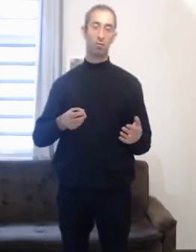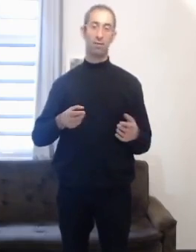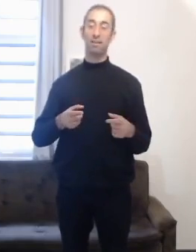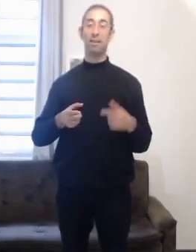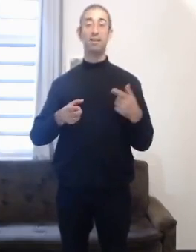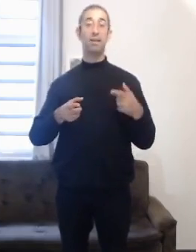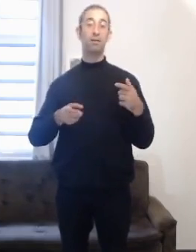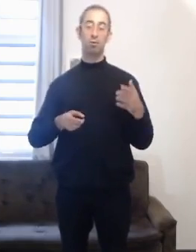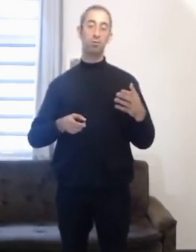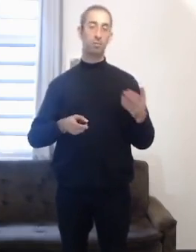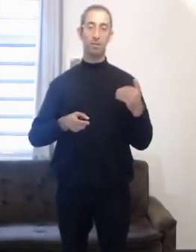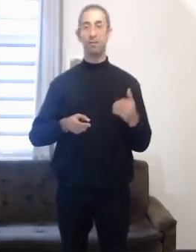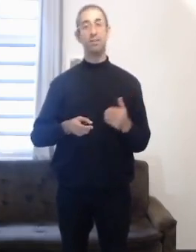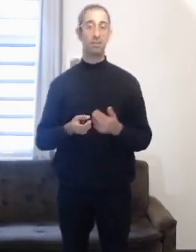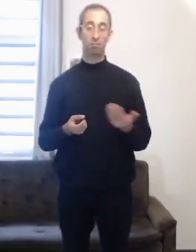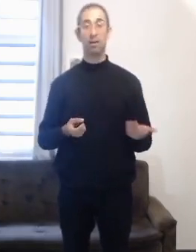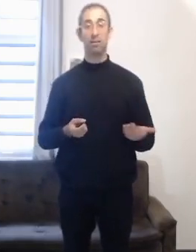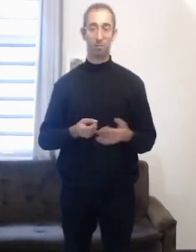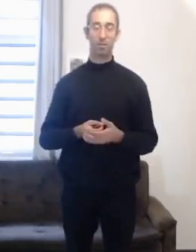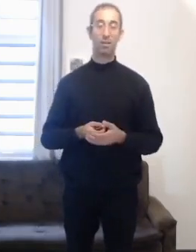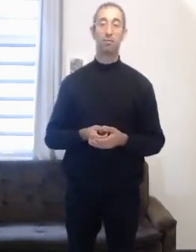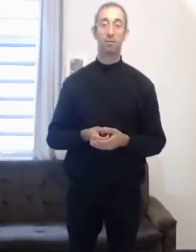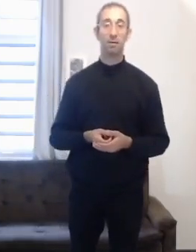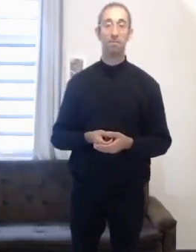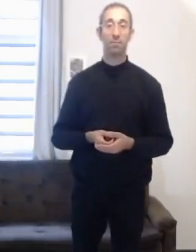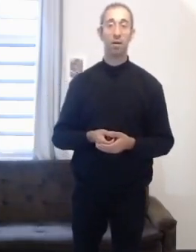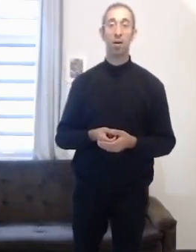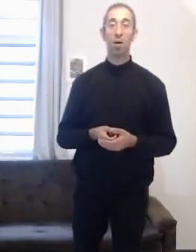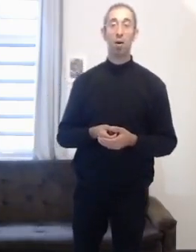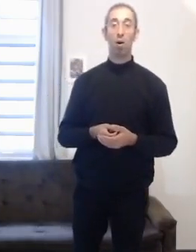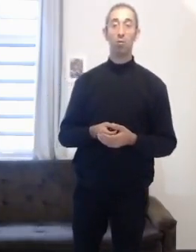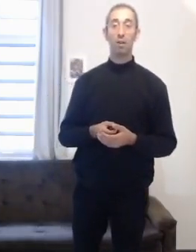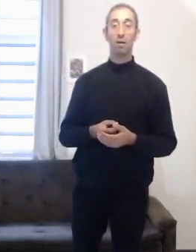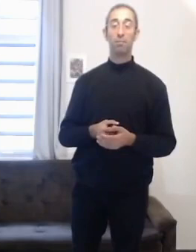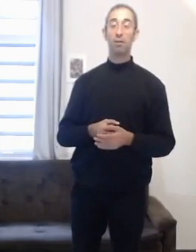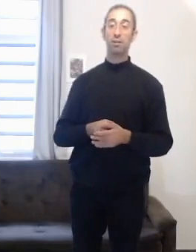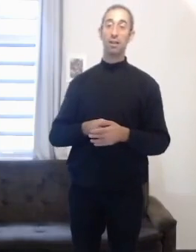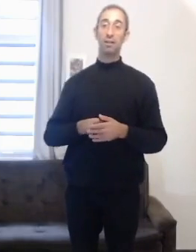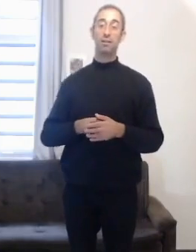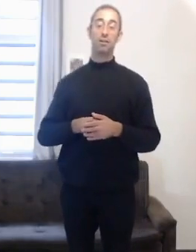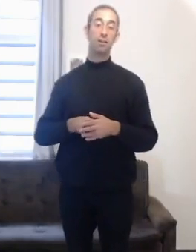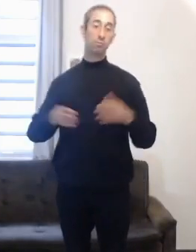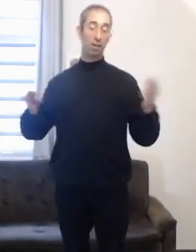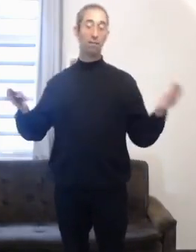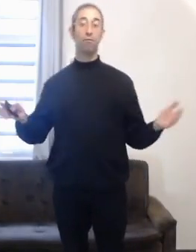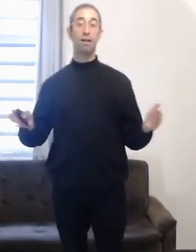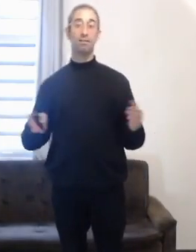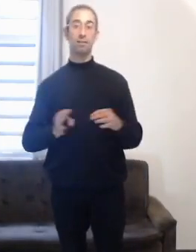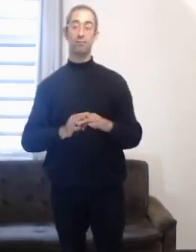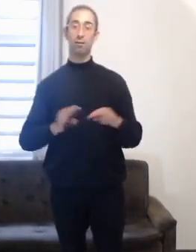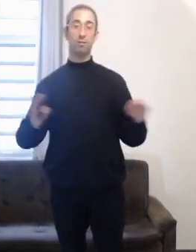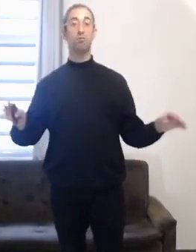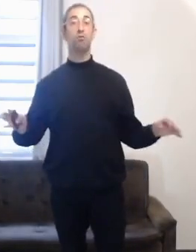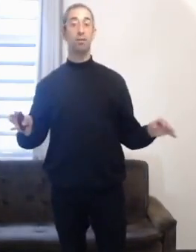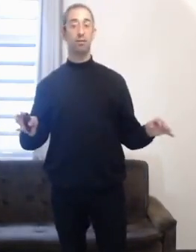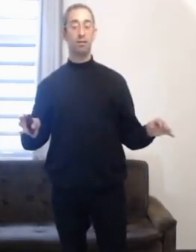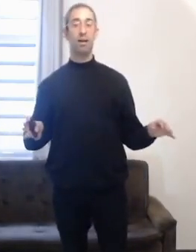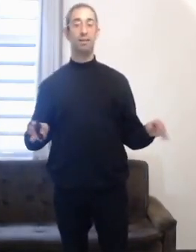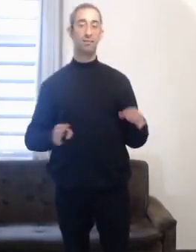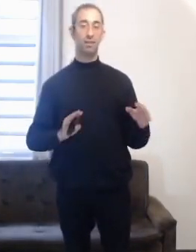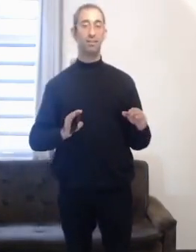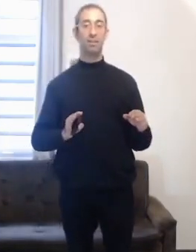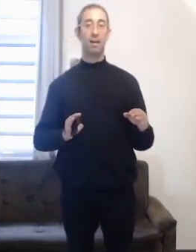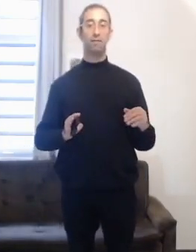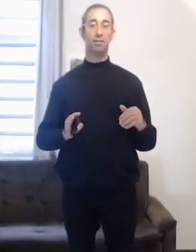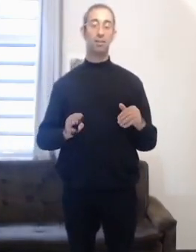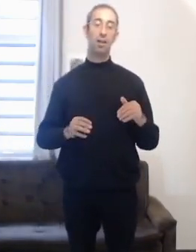porque a pessoa vai entender como se prevenir dessa doença, por exemplo, né? Ou também pode ter, não ter influência, ser influência nula, né?